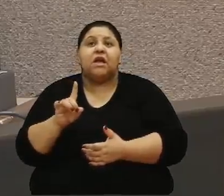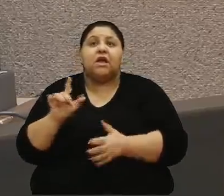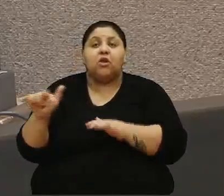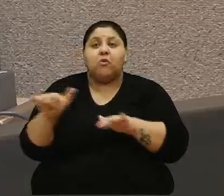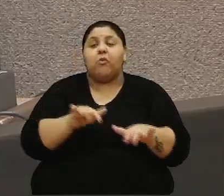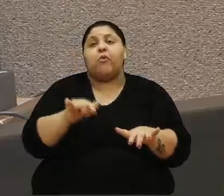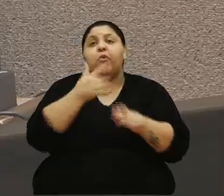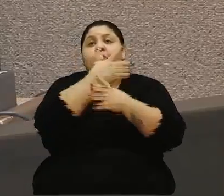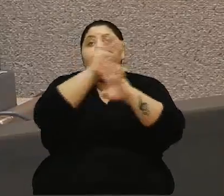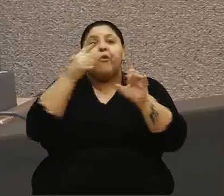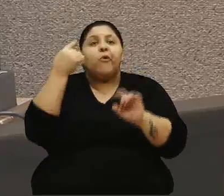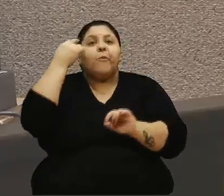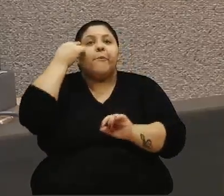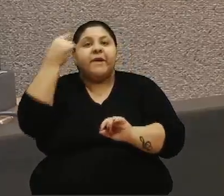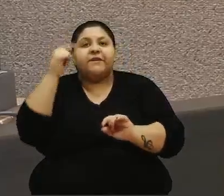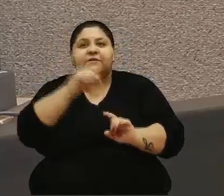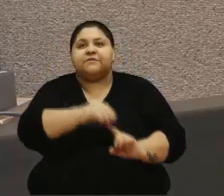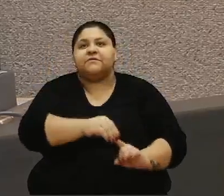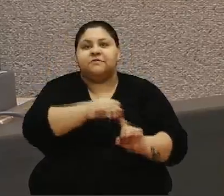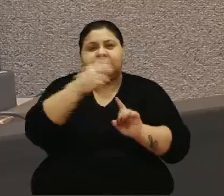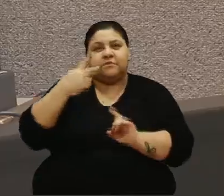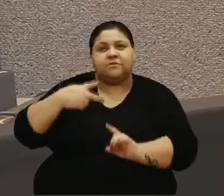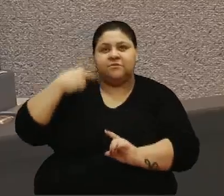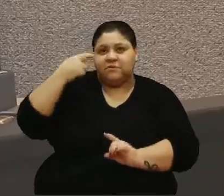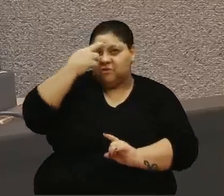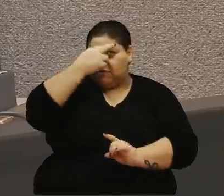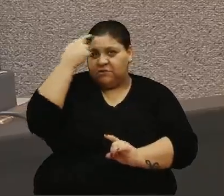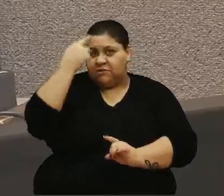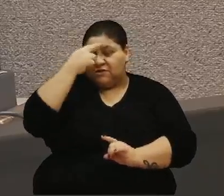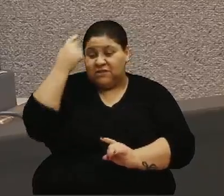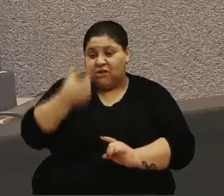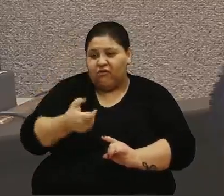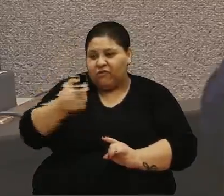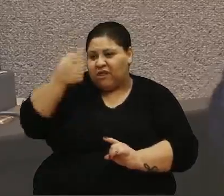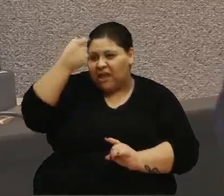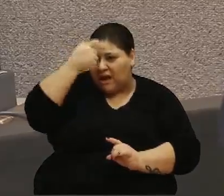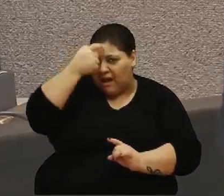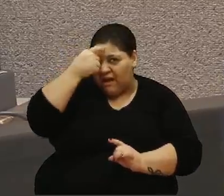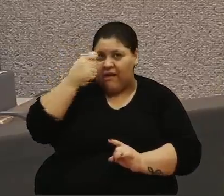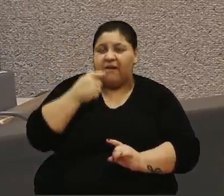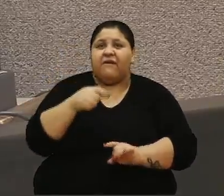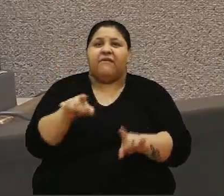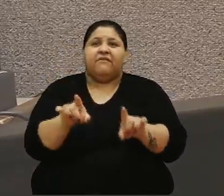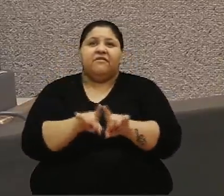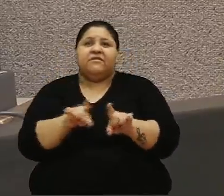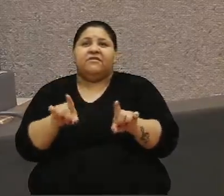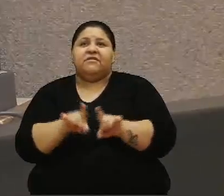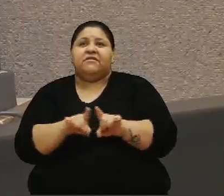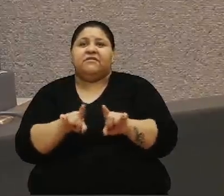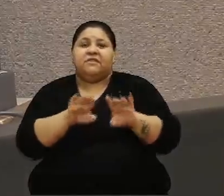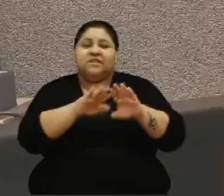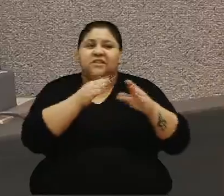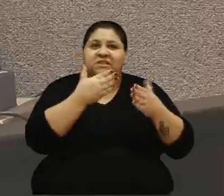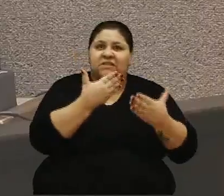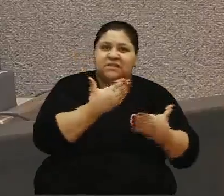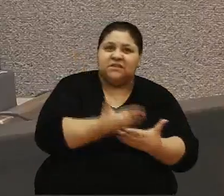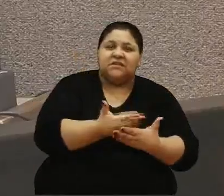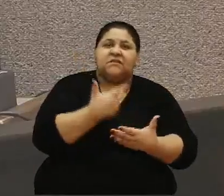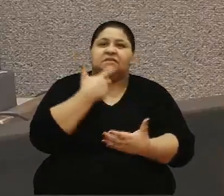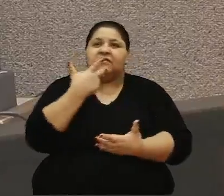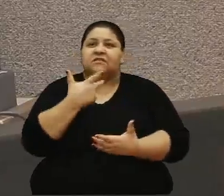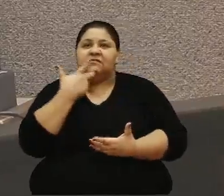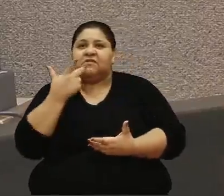Meio Ambiente, pensando principalmente, vereador Rafael Bueno, na questão da conscientização, a questão de ir nas escolas, de falar